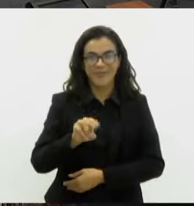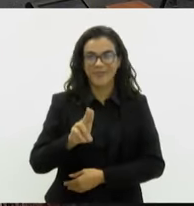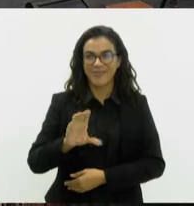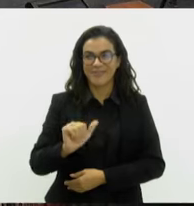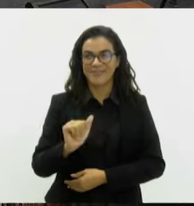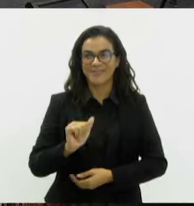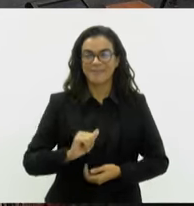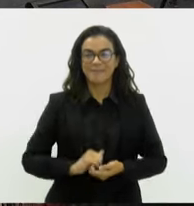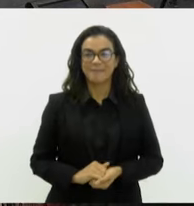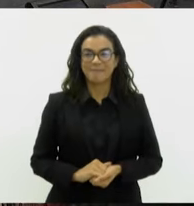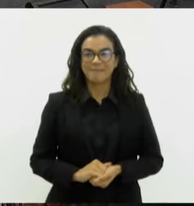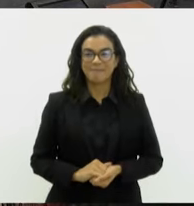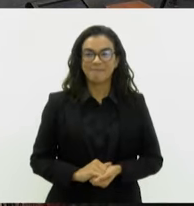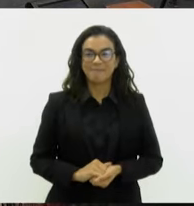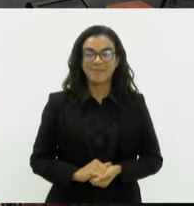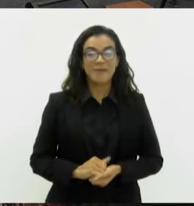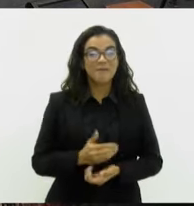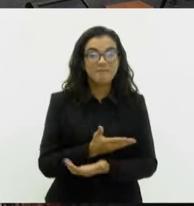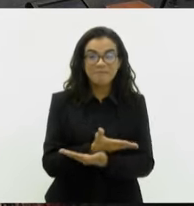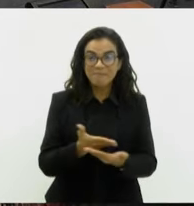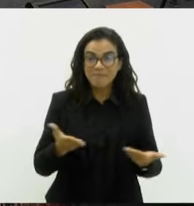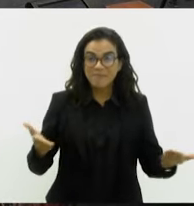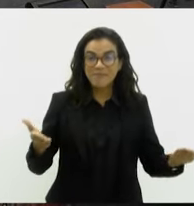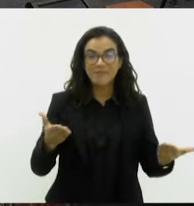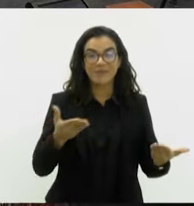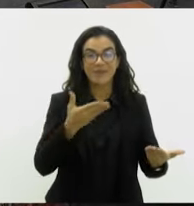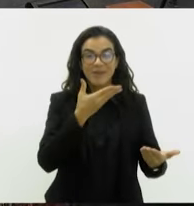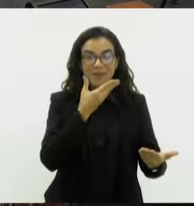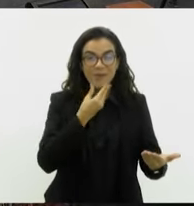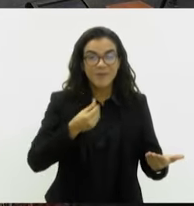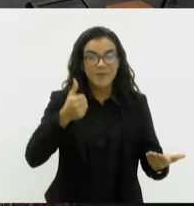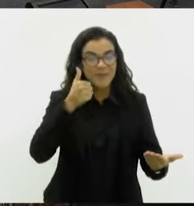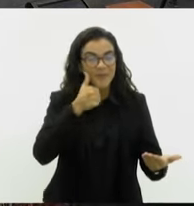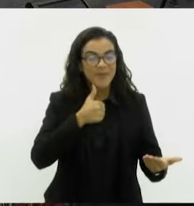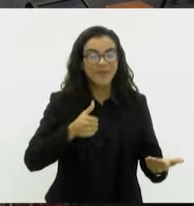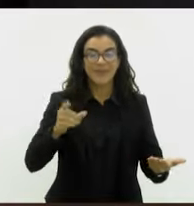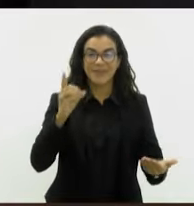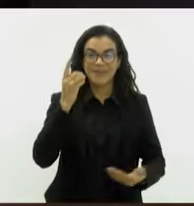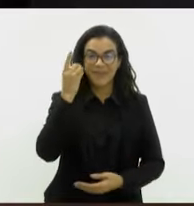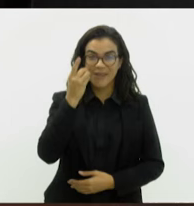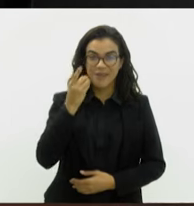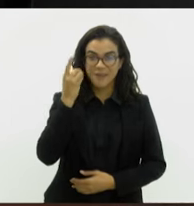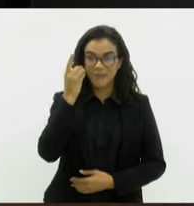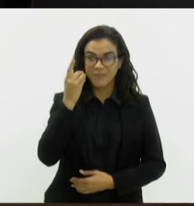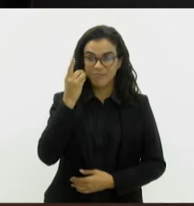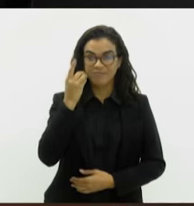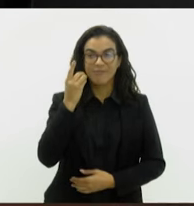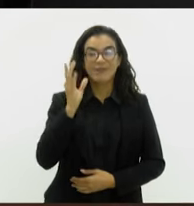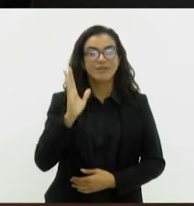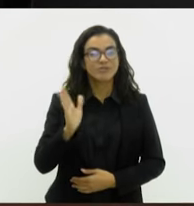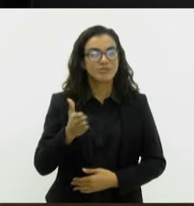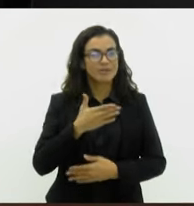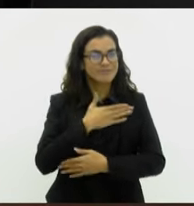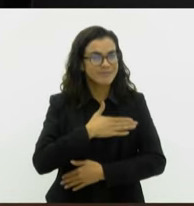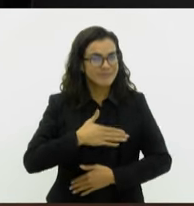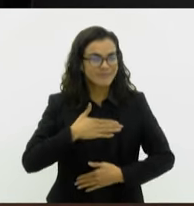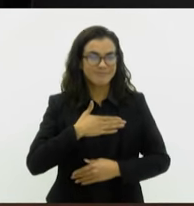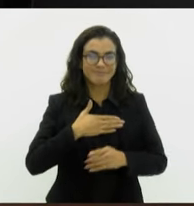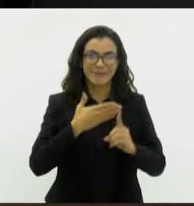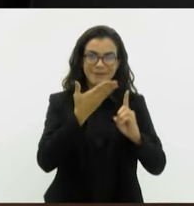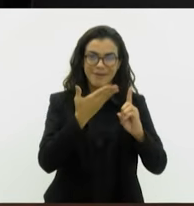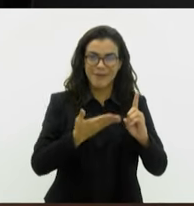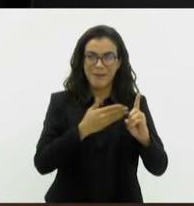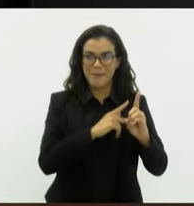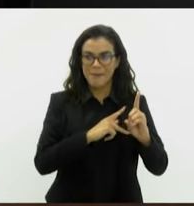né excelentíssimas senhoras Deputado deputados e deputadas aí eu já saudei o nosso Presidente Rodrigo